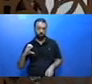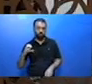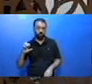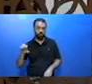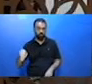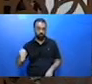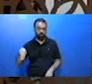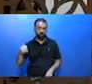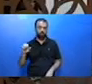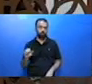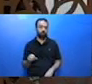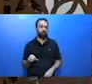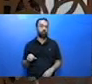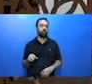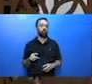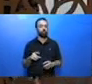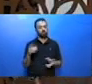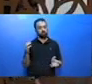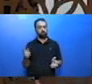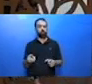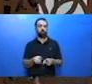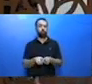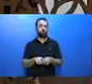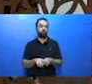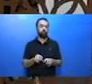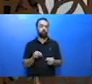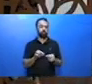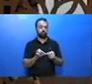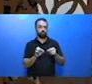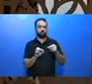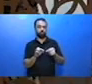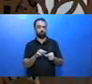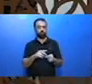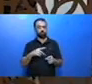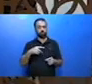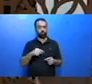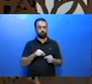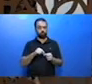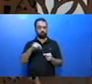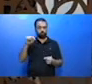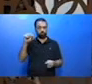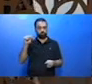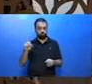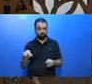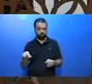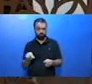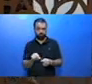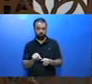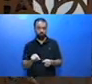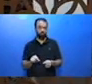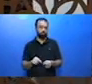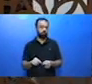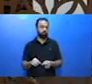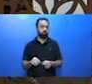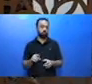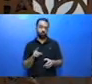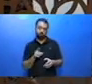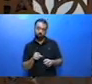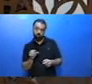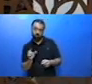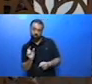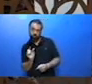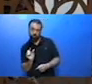o esquadro, o que também é uma régua no formato de um triângulo, que tem uma medida um